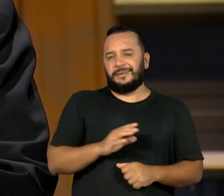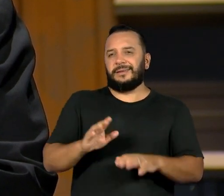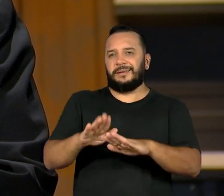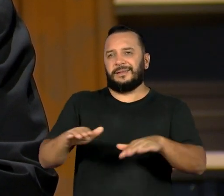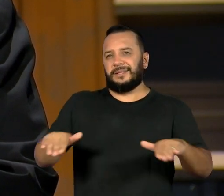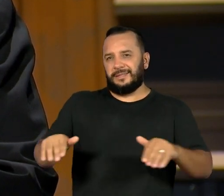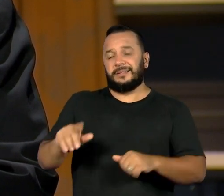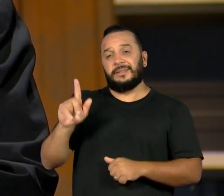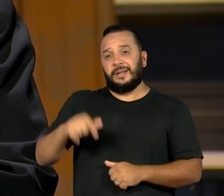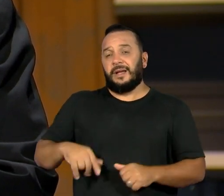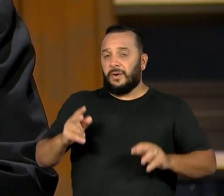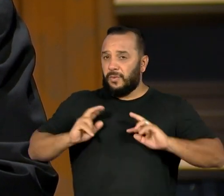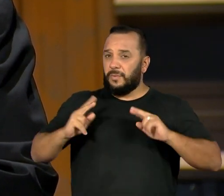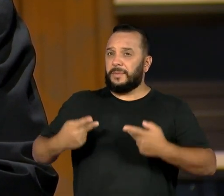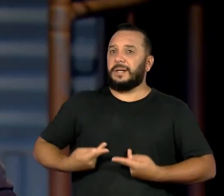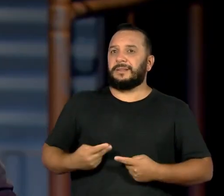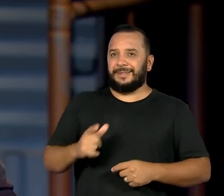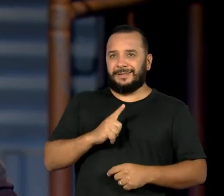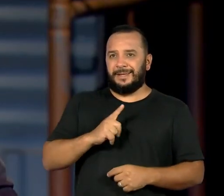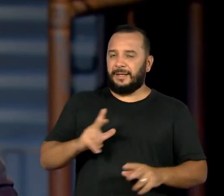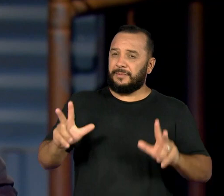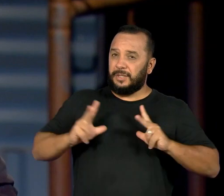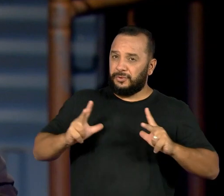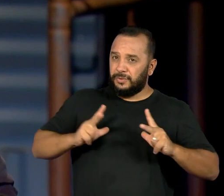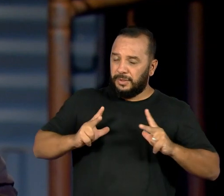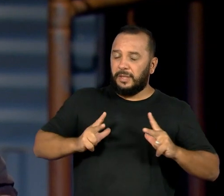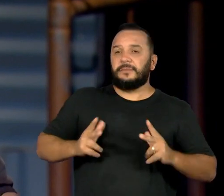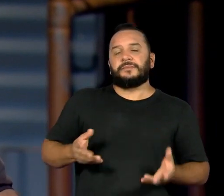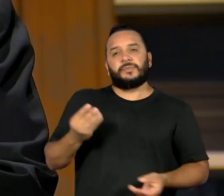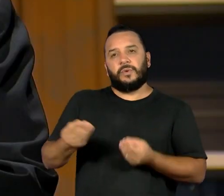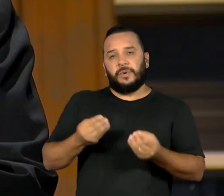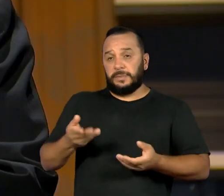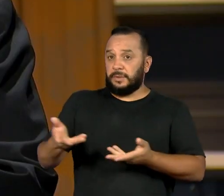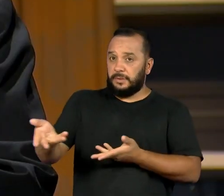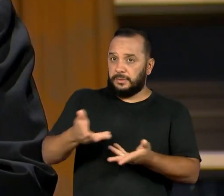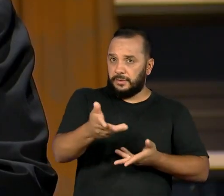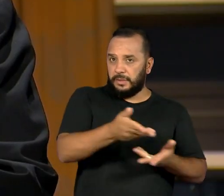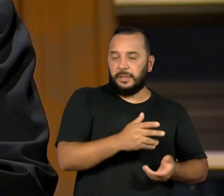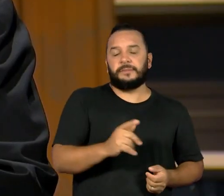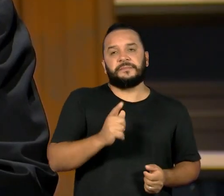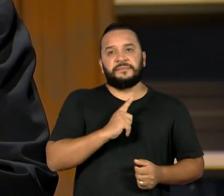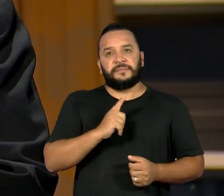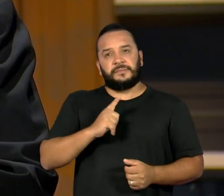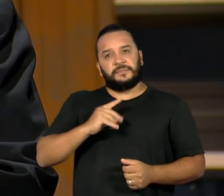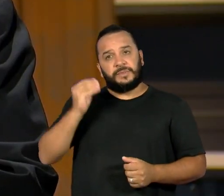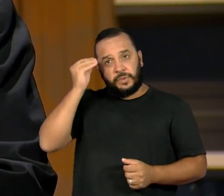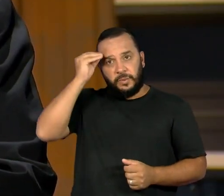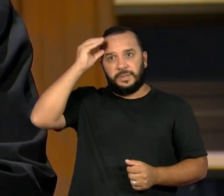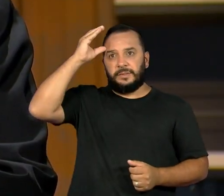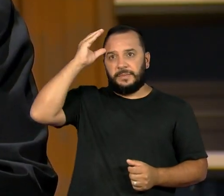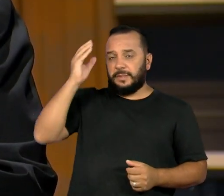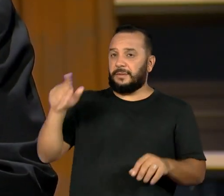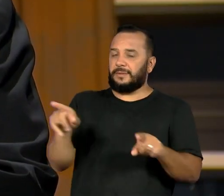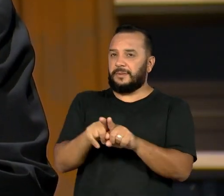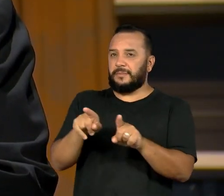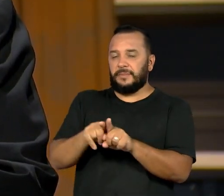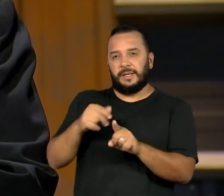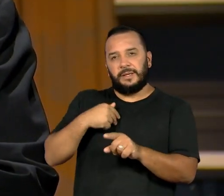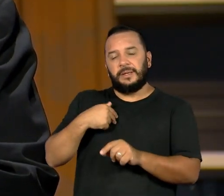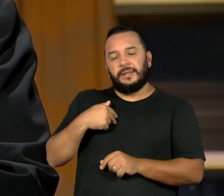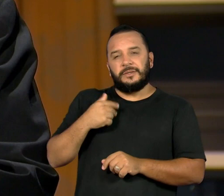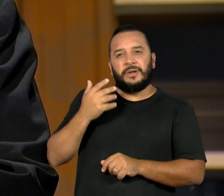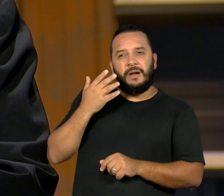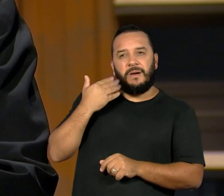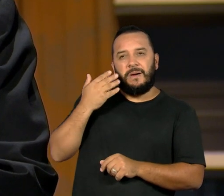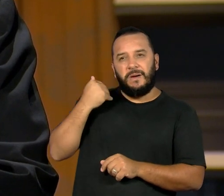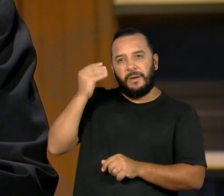humano tem particularidades na forma de se relacionar com o conhecimento, na forma de absorver o conhecimento, de